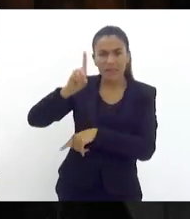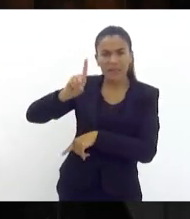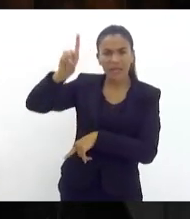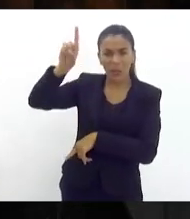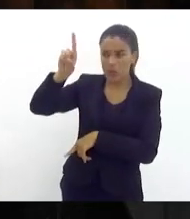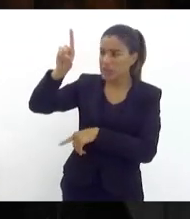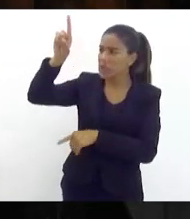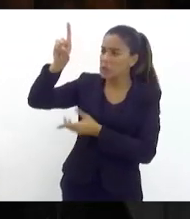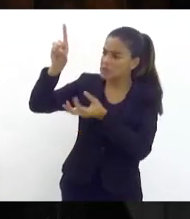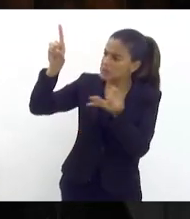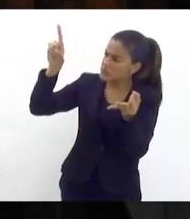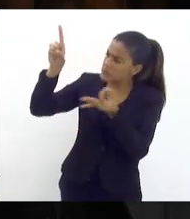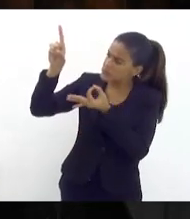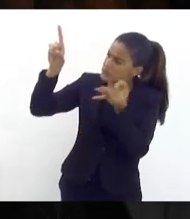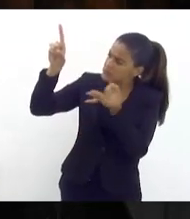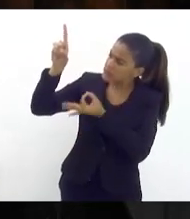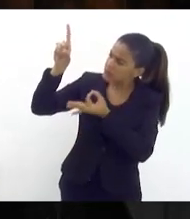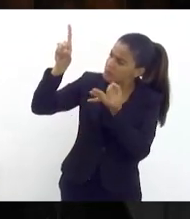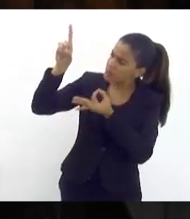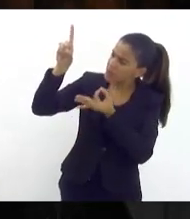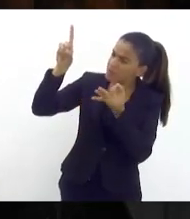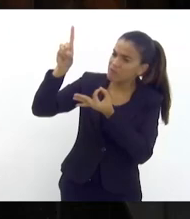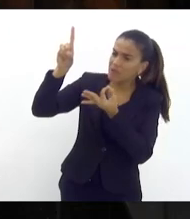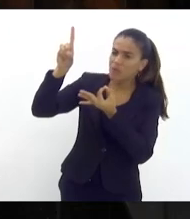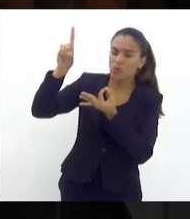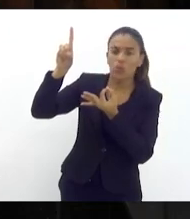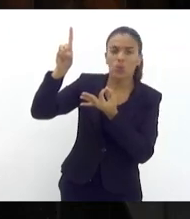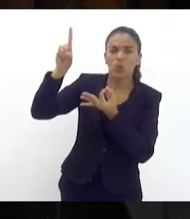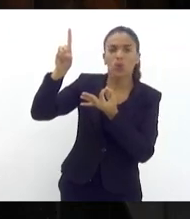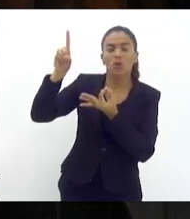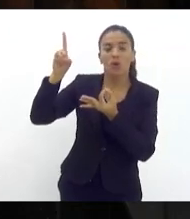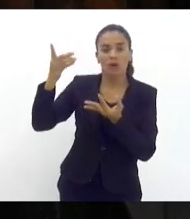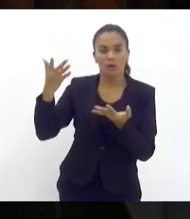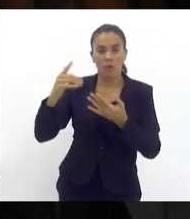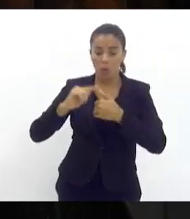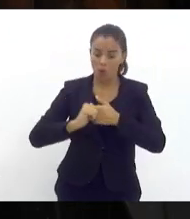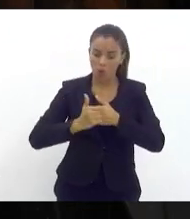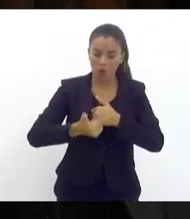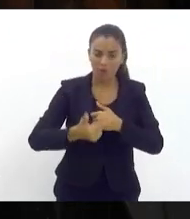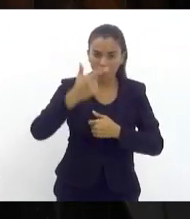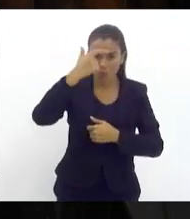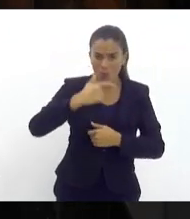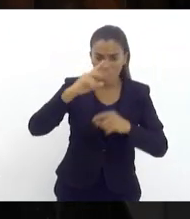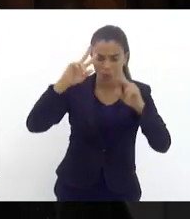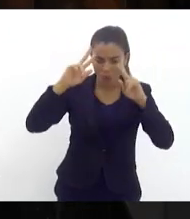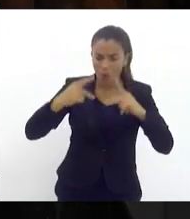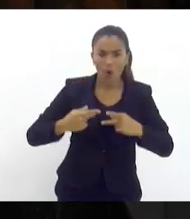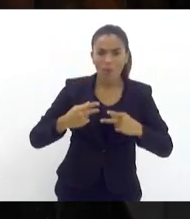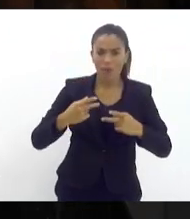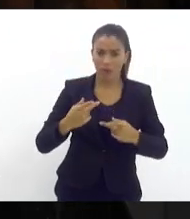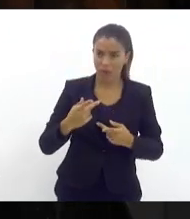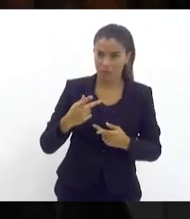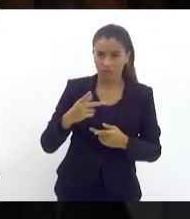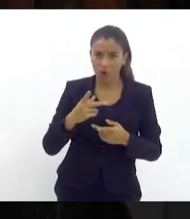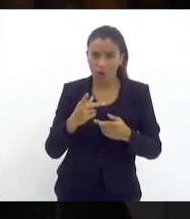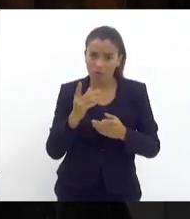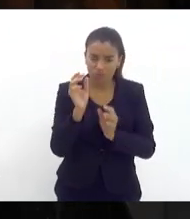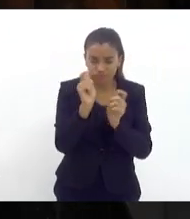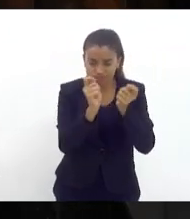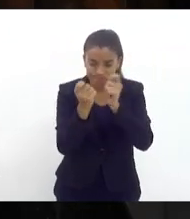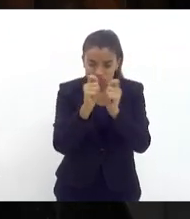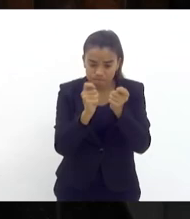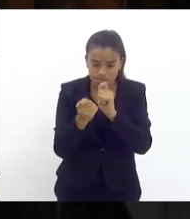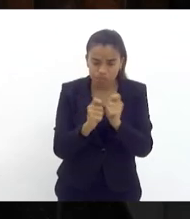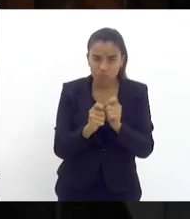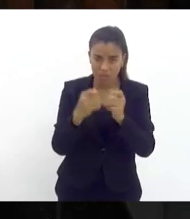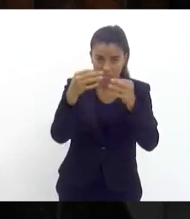Deus é perfeito por via de consequência o homem foi criado para dar certo e não para